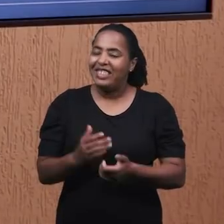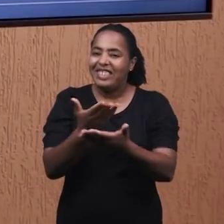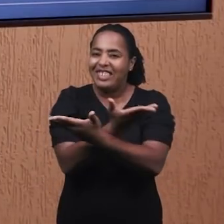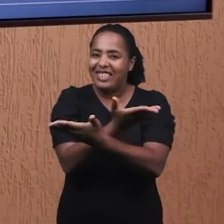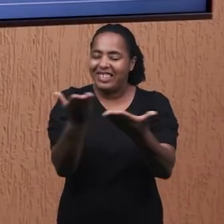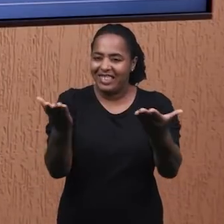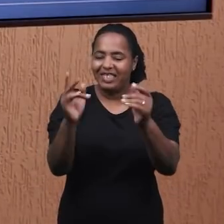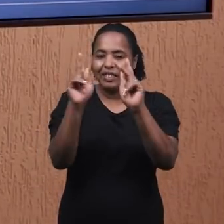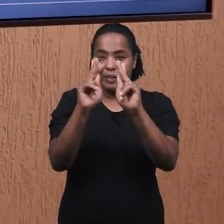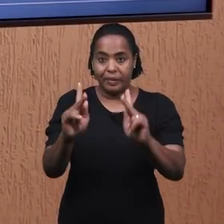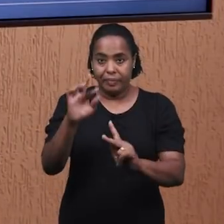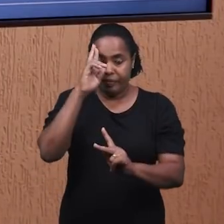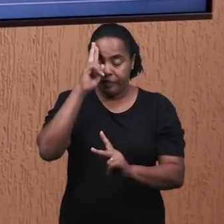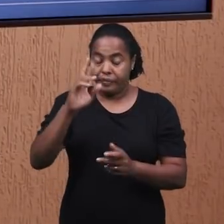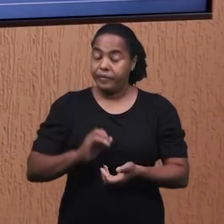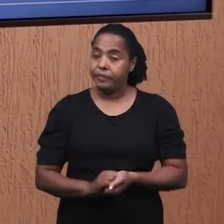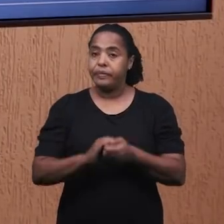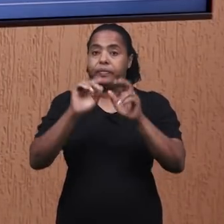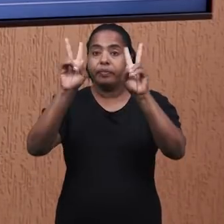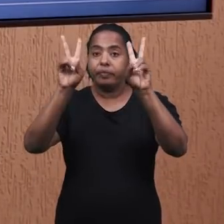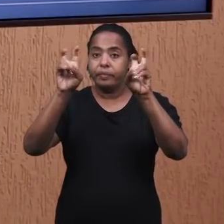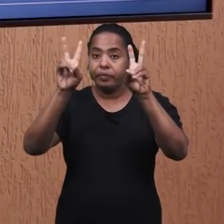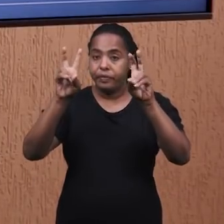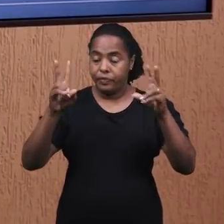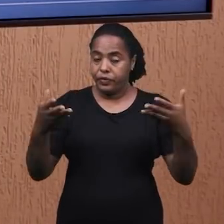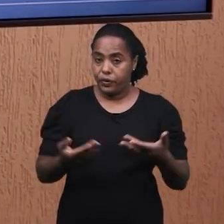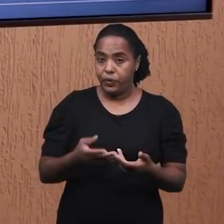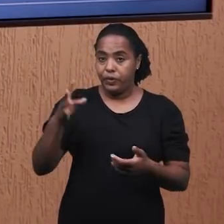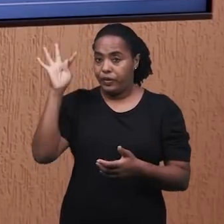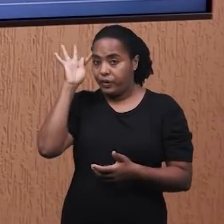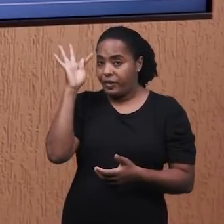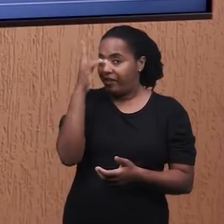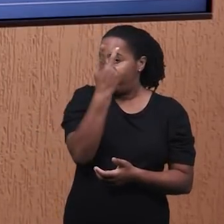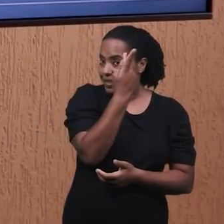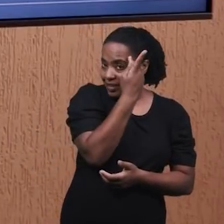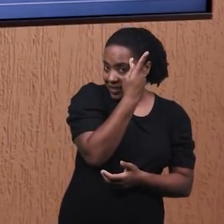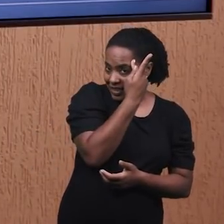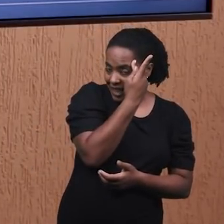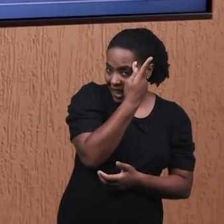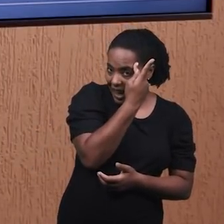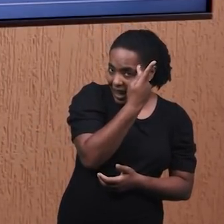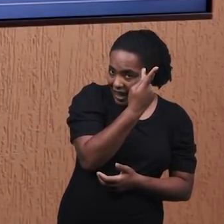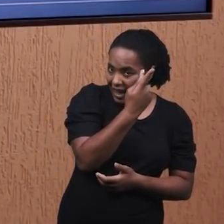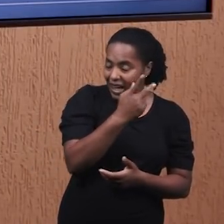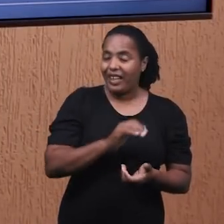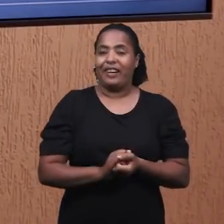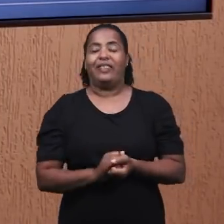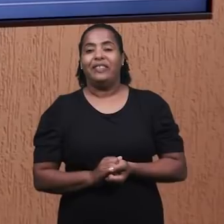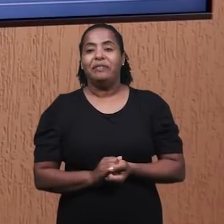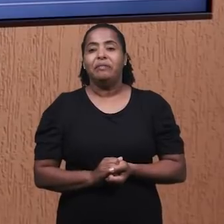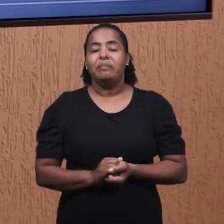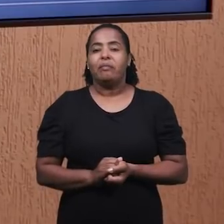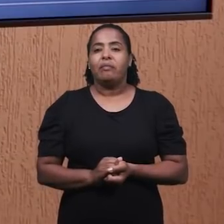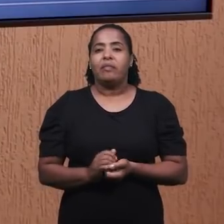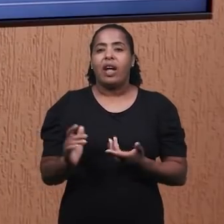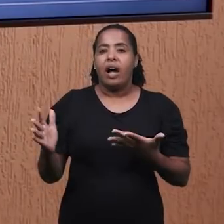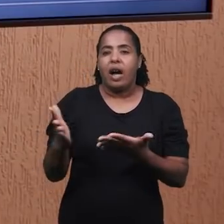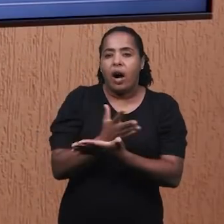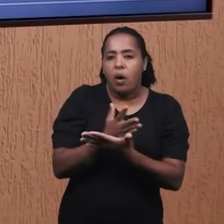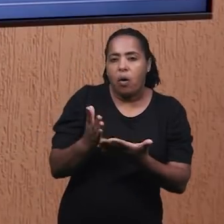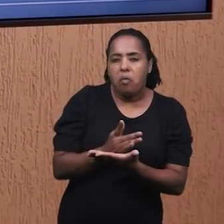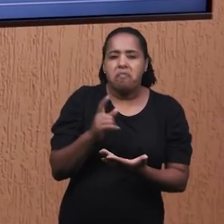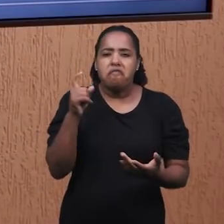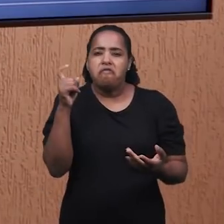Irmãos, a paz do Senhor. O nosso assunto hoje é o TDAH, transtorno do déficit de atenção e hiperatividade, alguns mitos